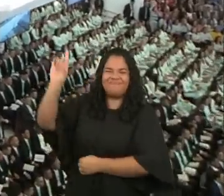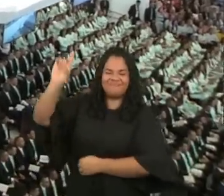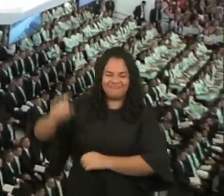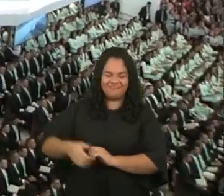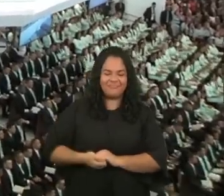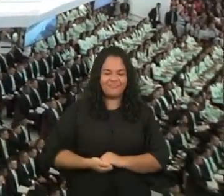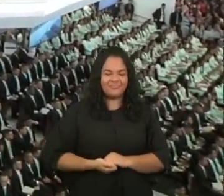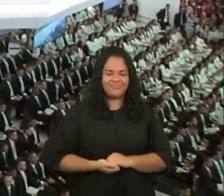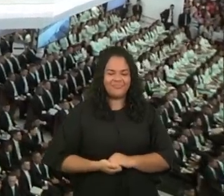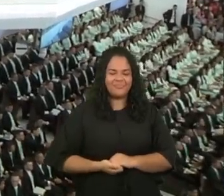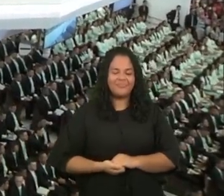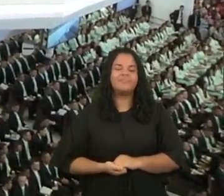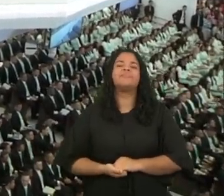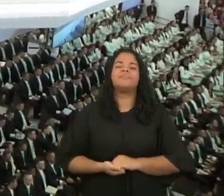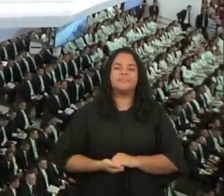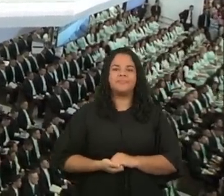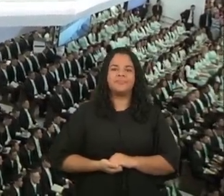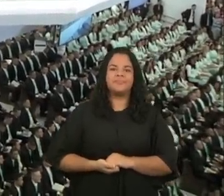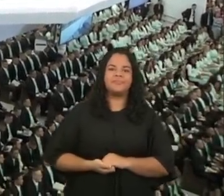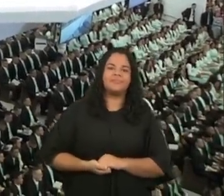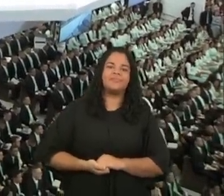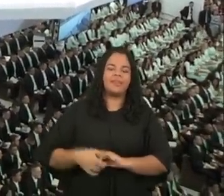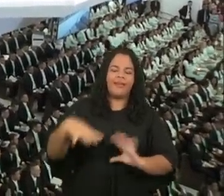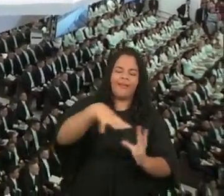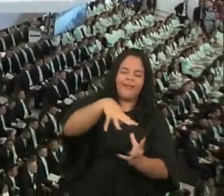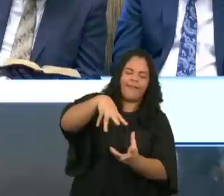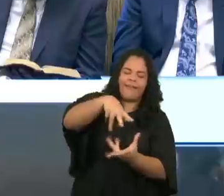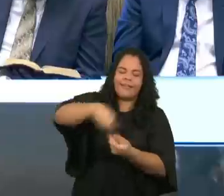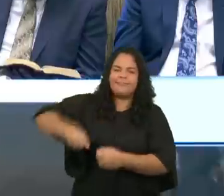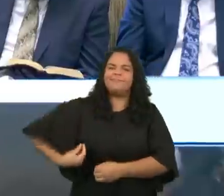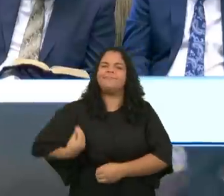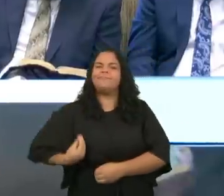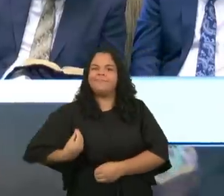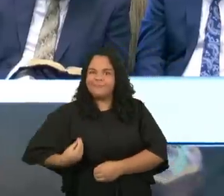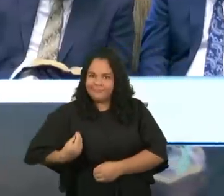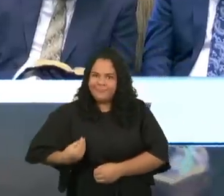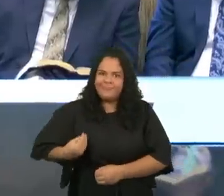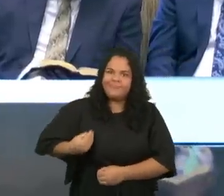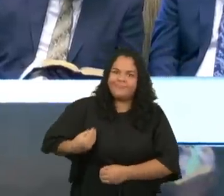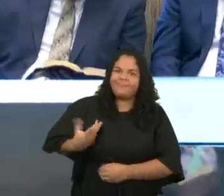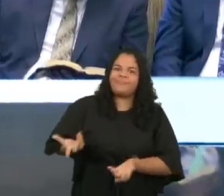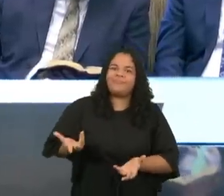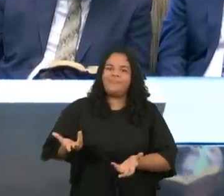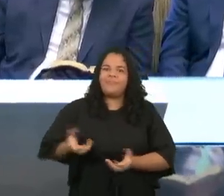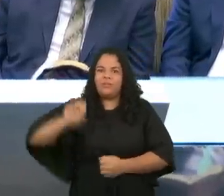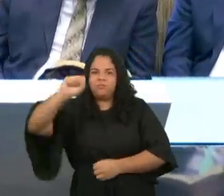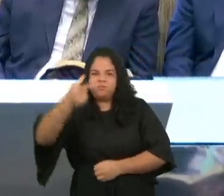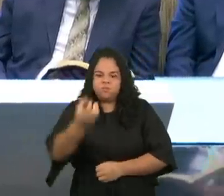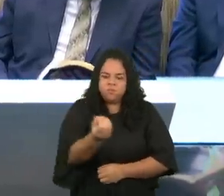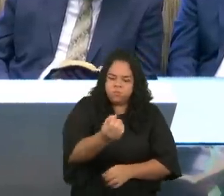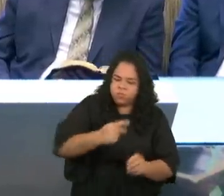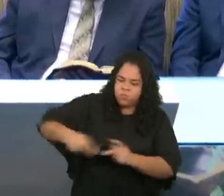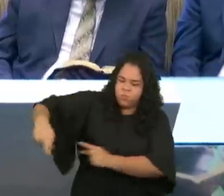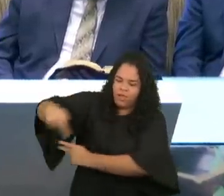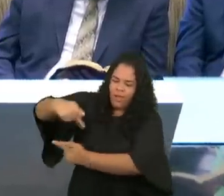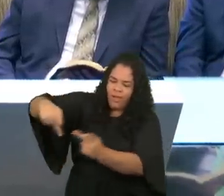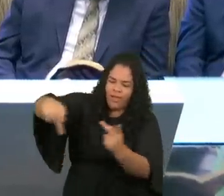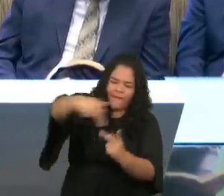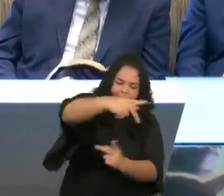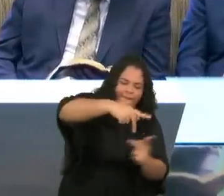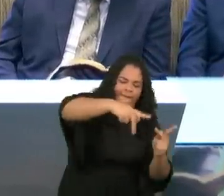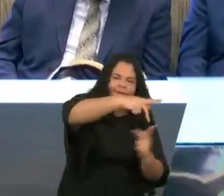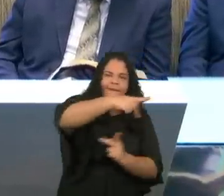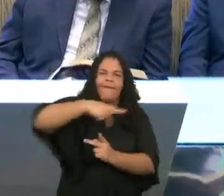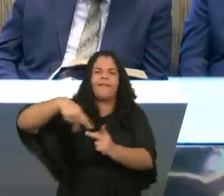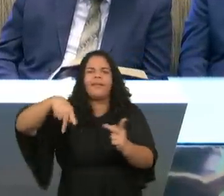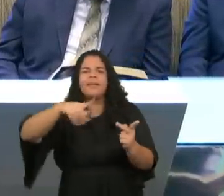a terra exista no sistema solar e que a humanidade habite na terra, é necessário